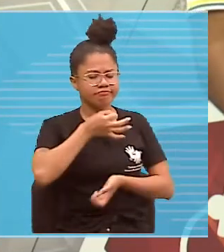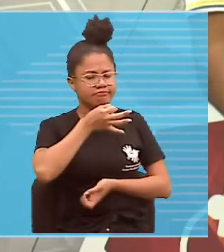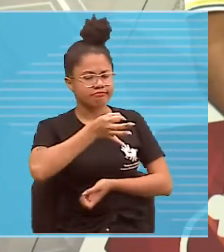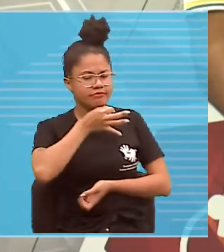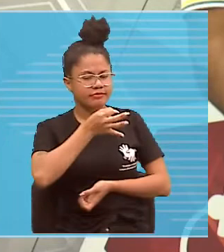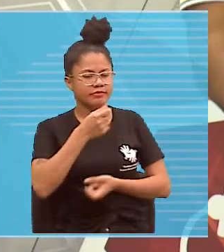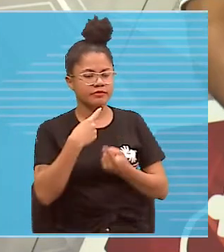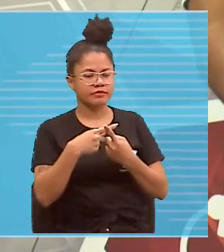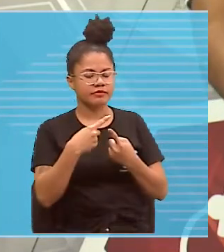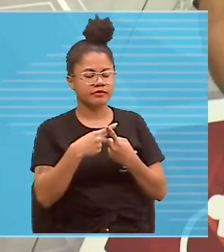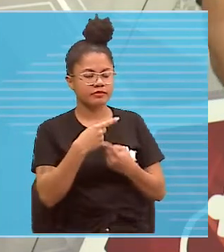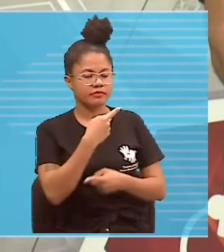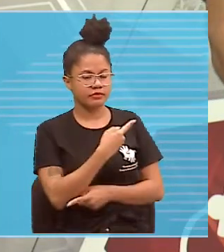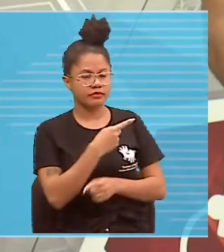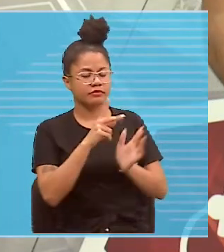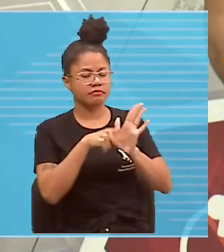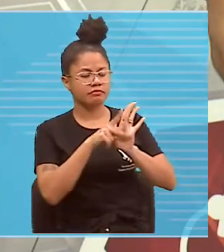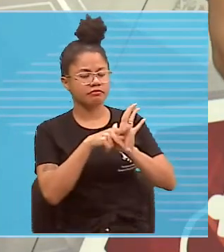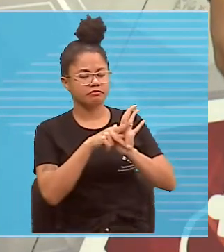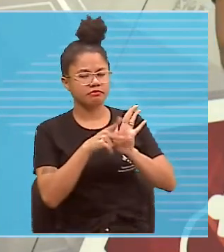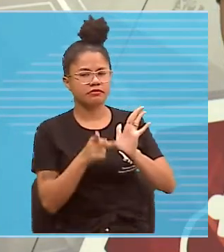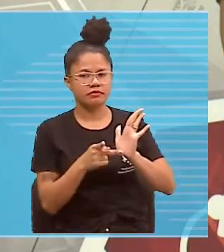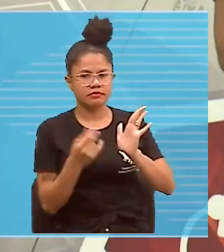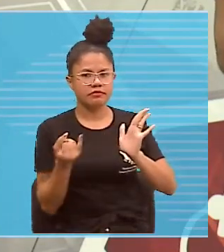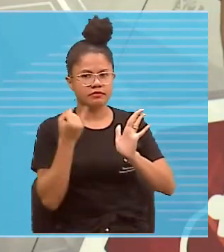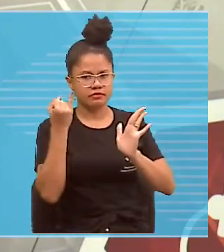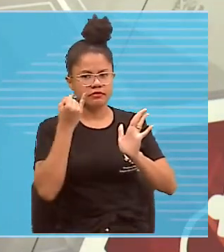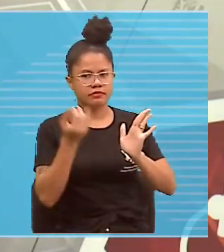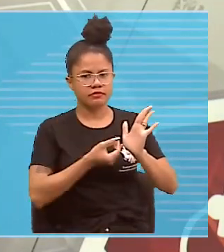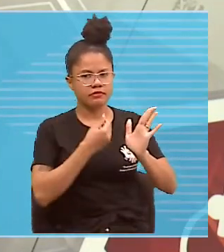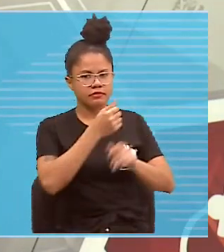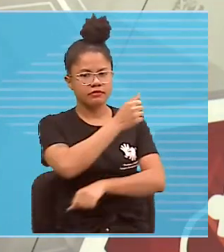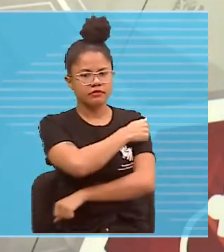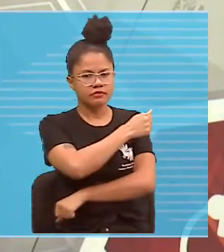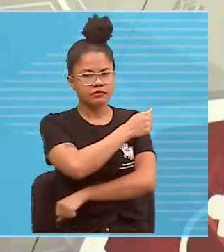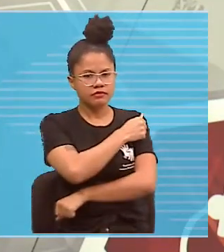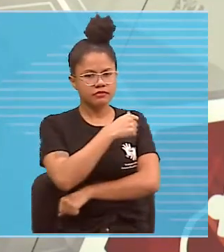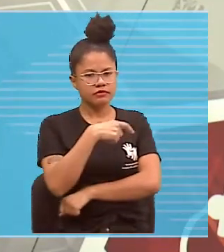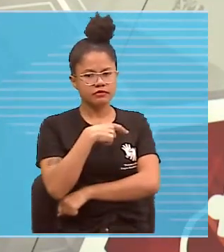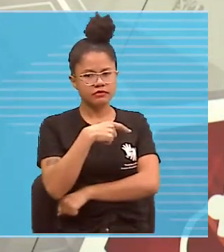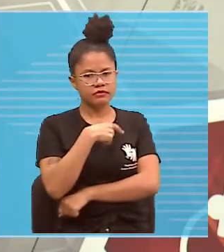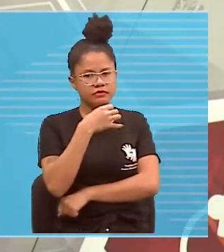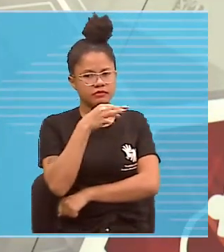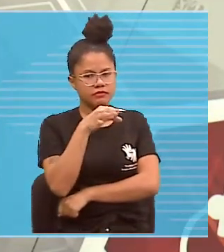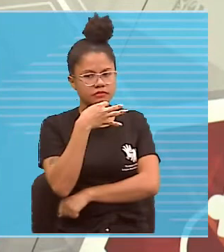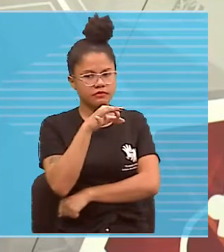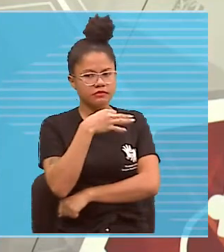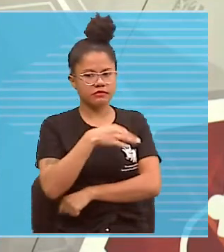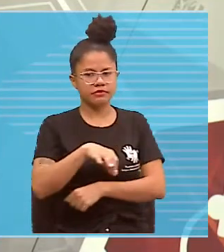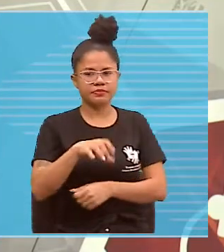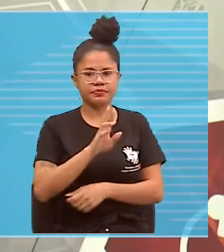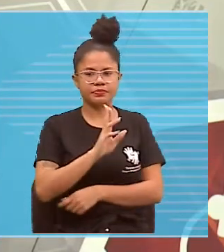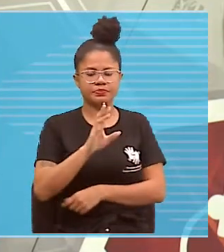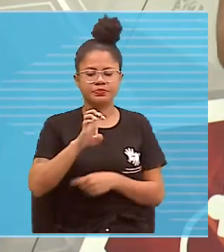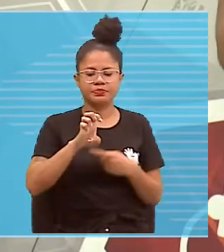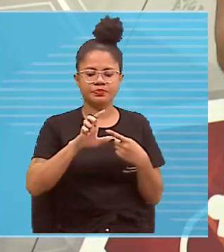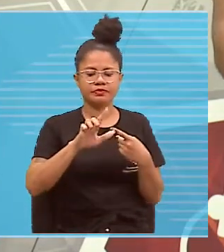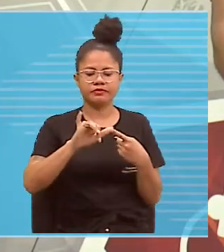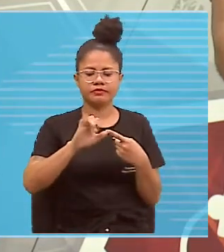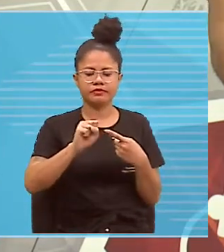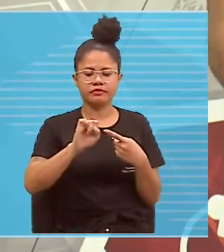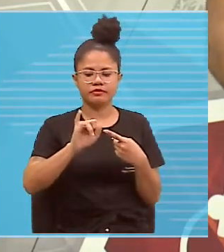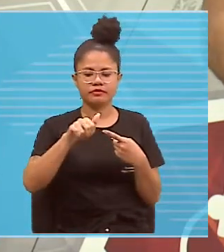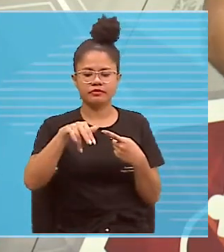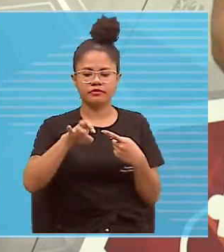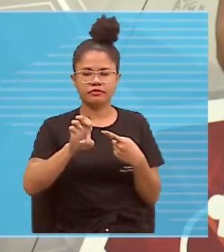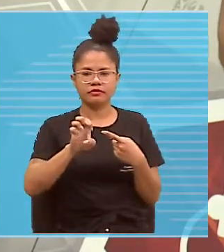de acrescentar na vida do aluno. E tem um comentário aqui da Elisiane Gomes, que ela falou